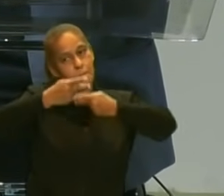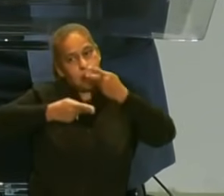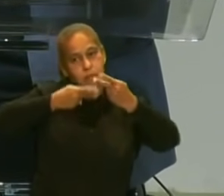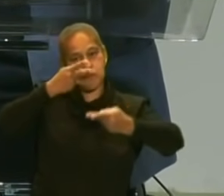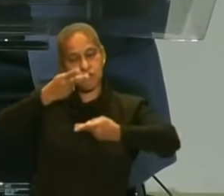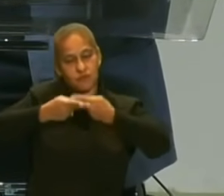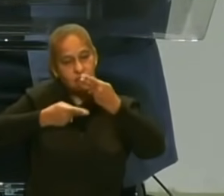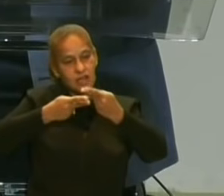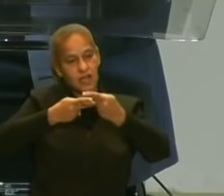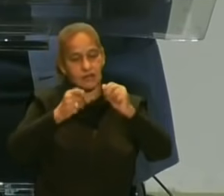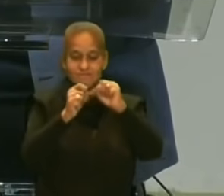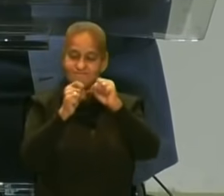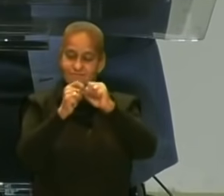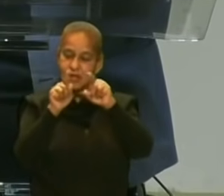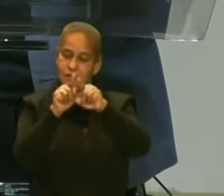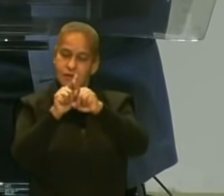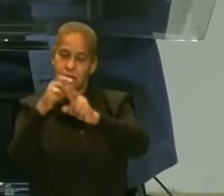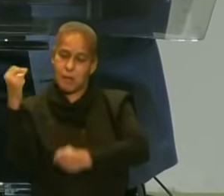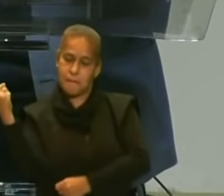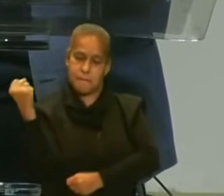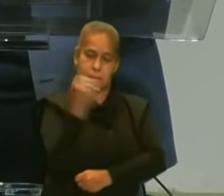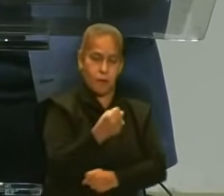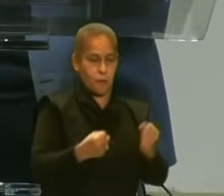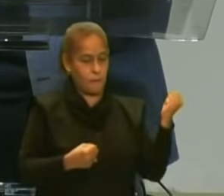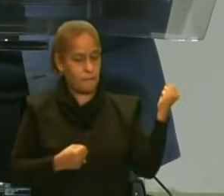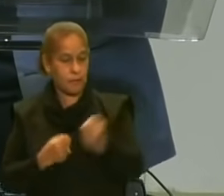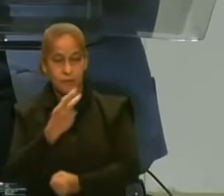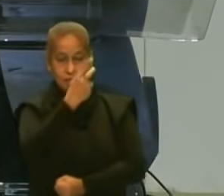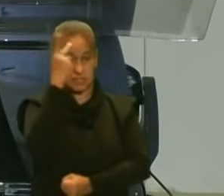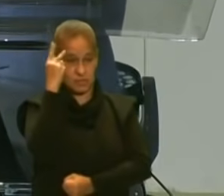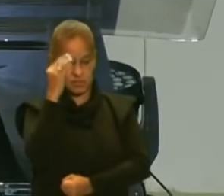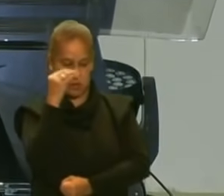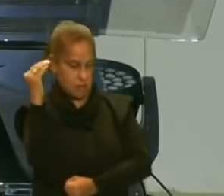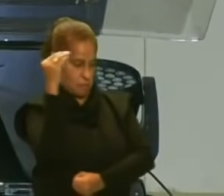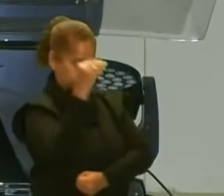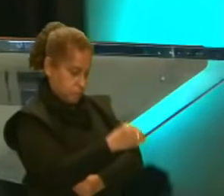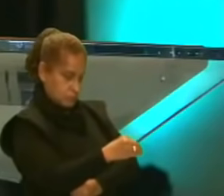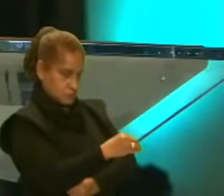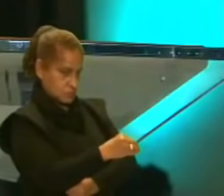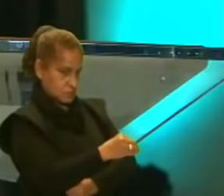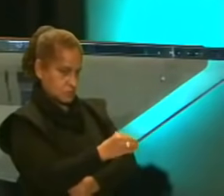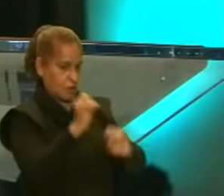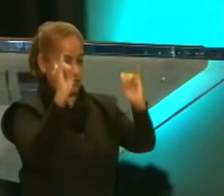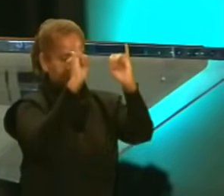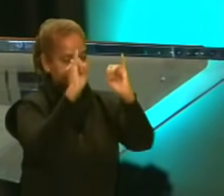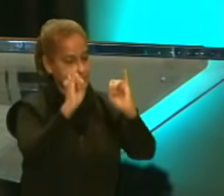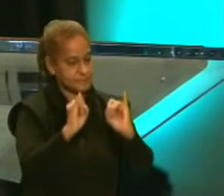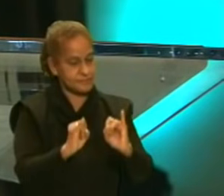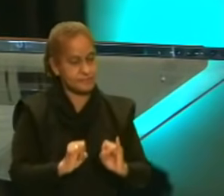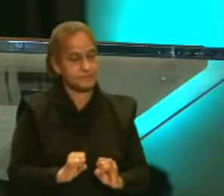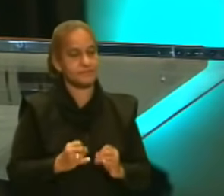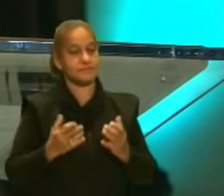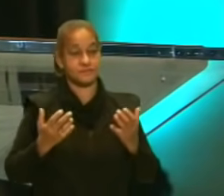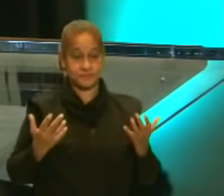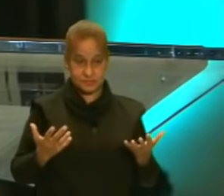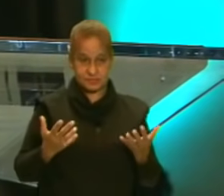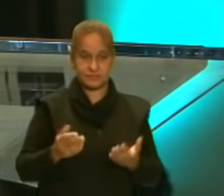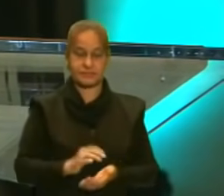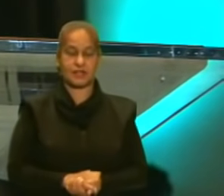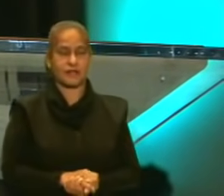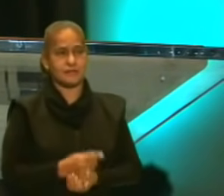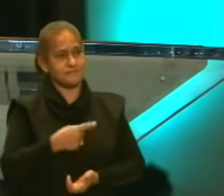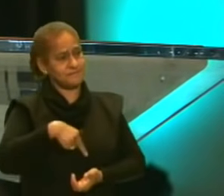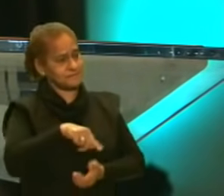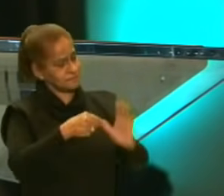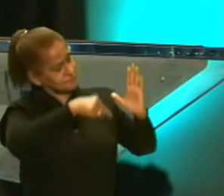fossem mortos todos os que se recusassem a adorar a imagem. Então aqui a gente tem que